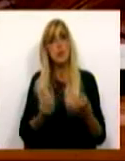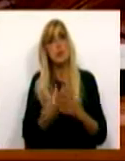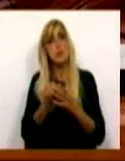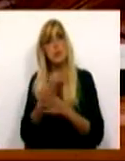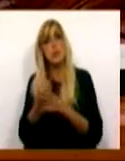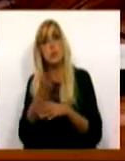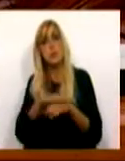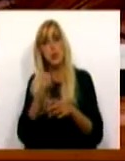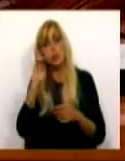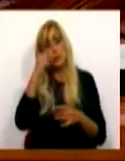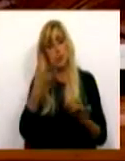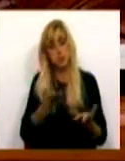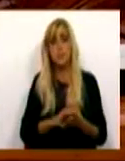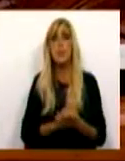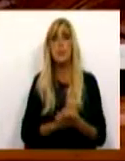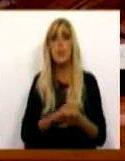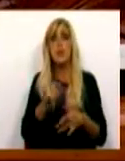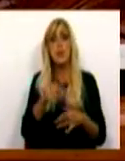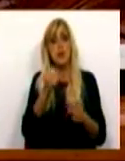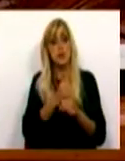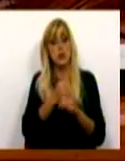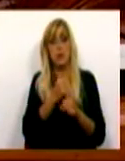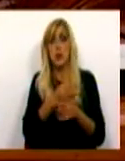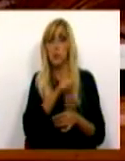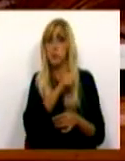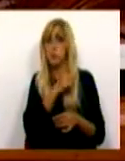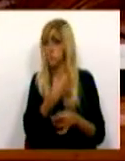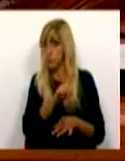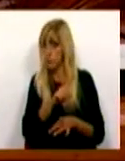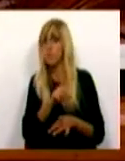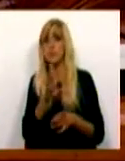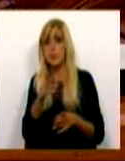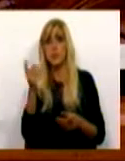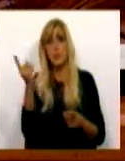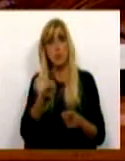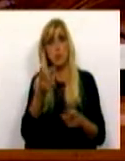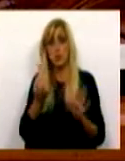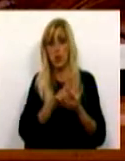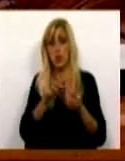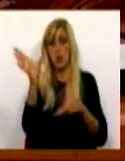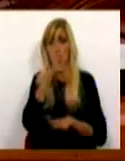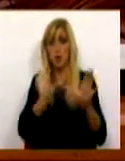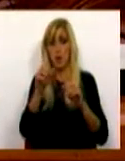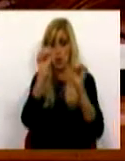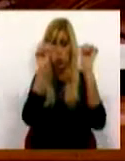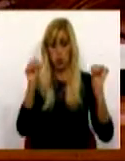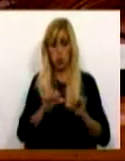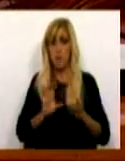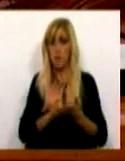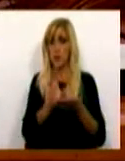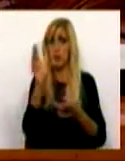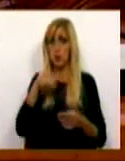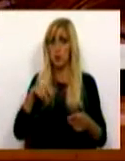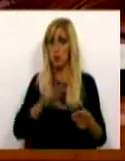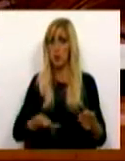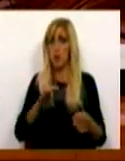anos. Este trabalho, como é evidente, não ignorou os limites impostos pela legislação europeia. O sistema financeiro nacional não